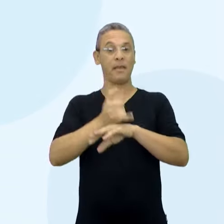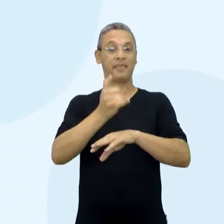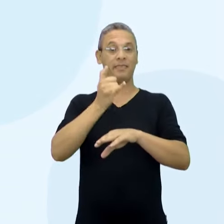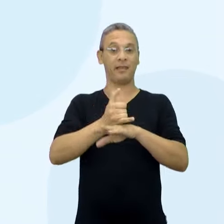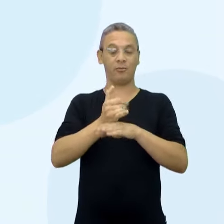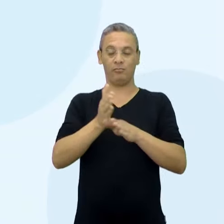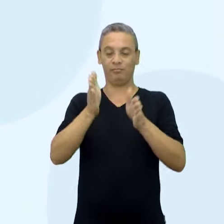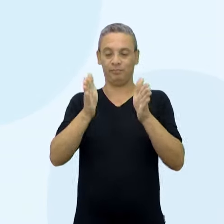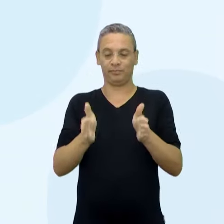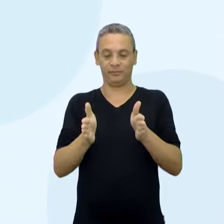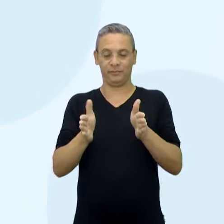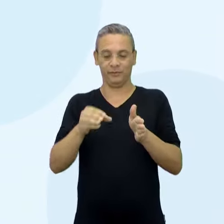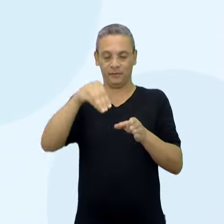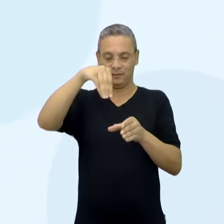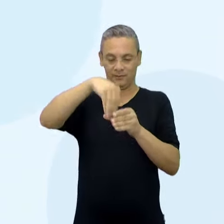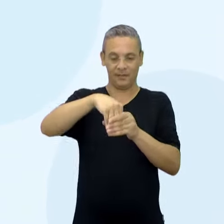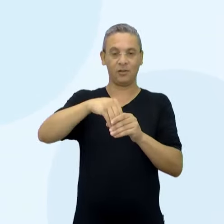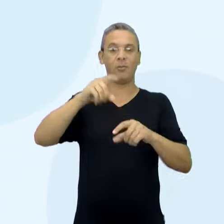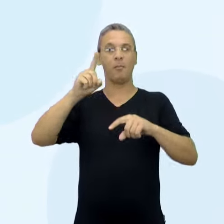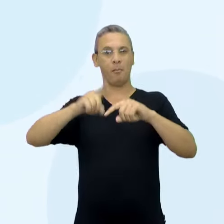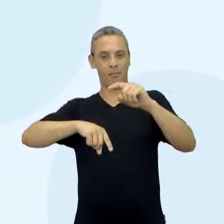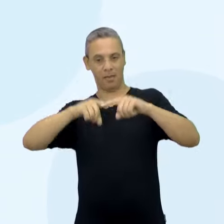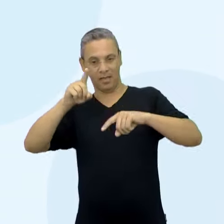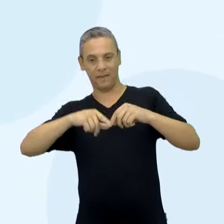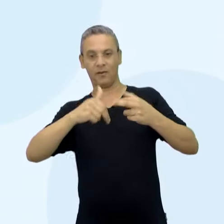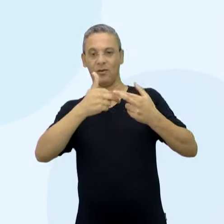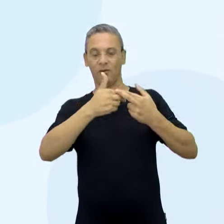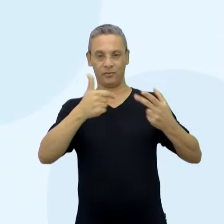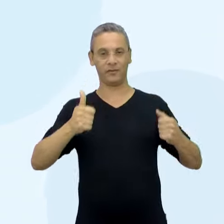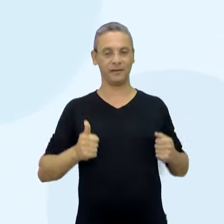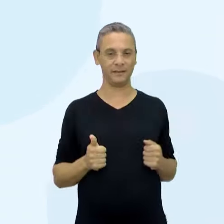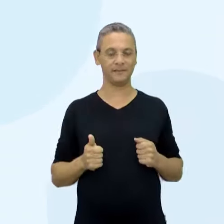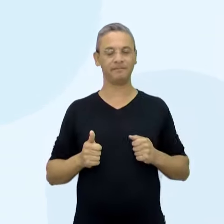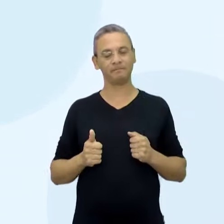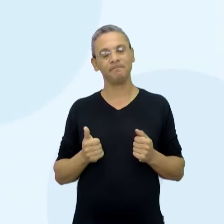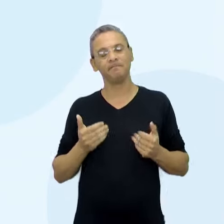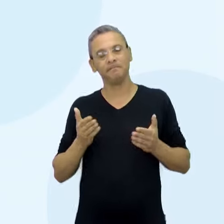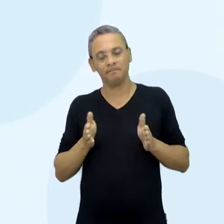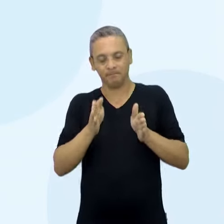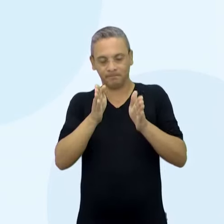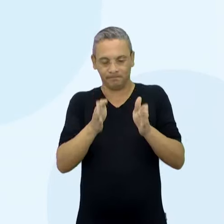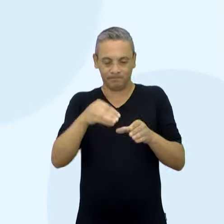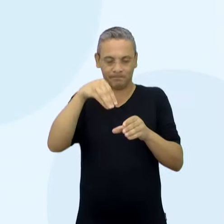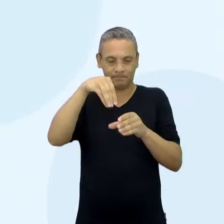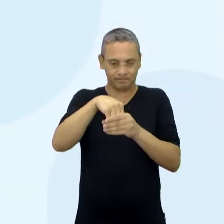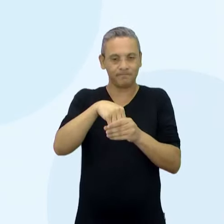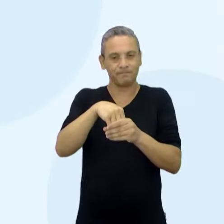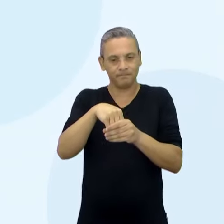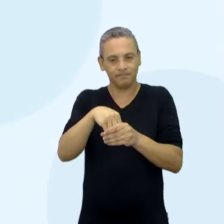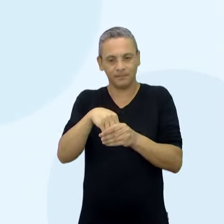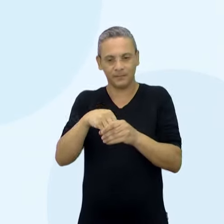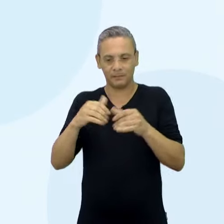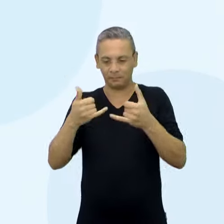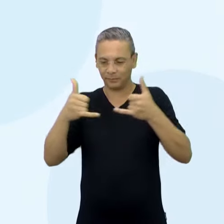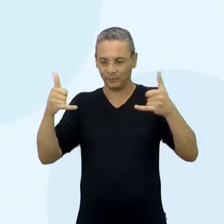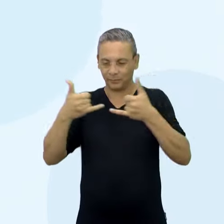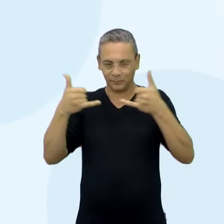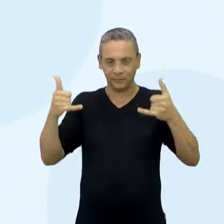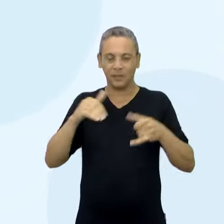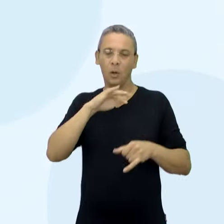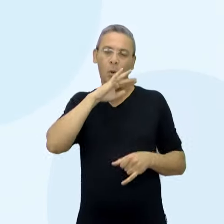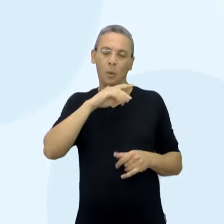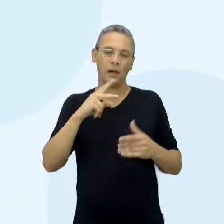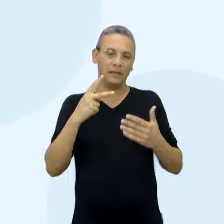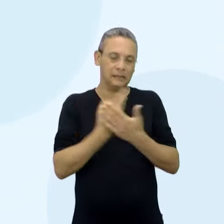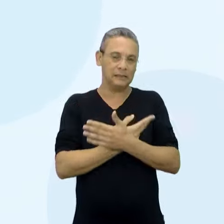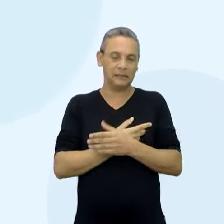metálicas, separadas ali por um material quase isolante, ruim como condutor elétrico, que não é